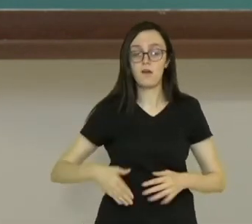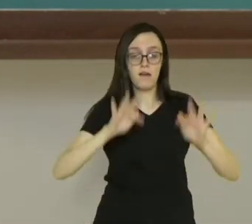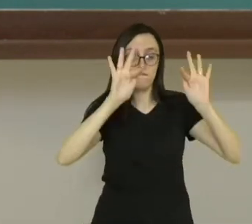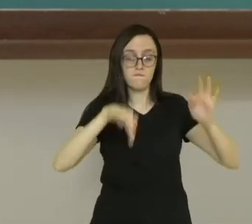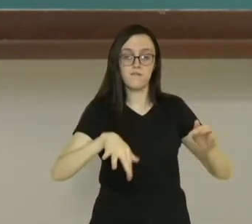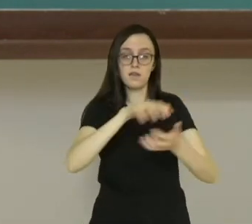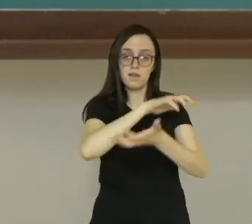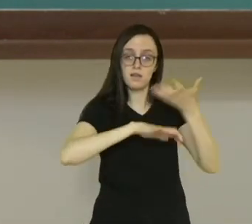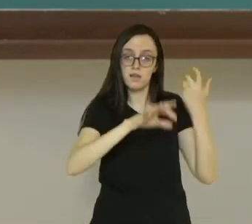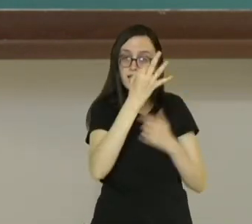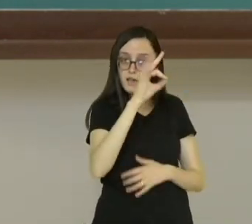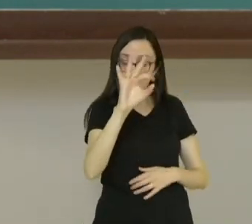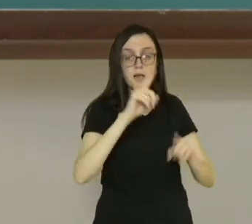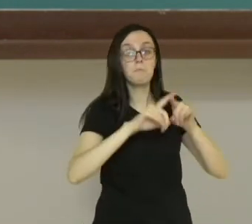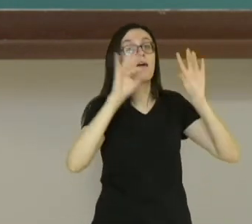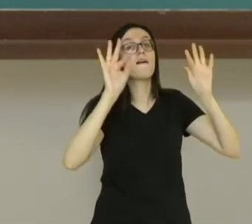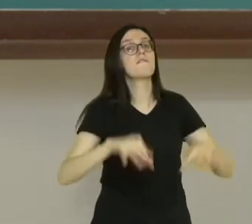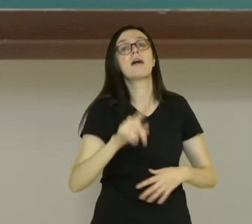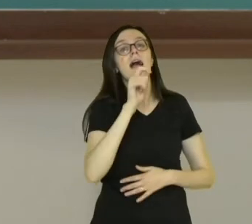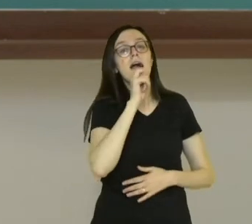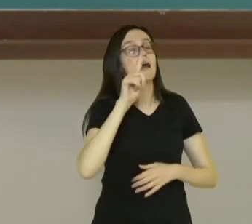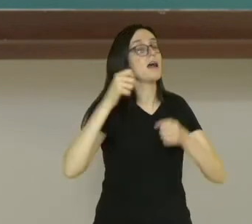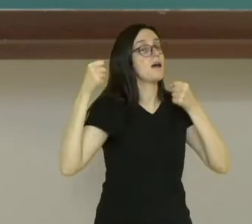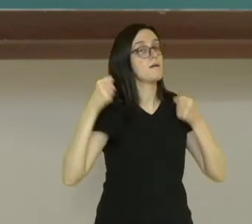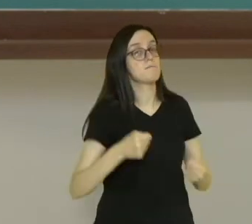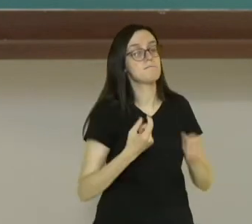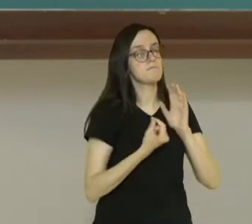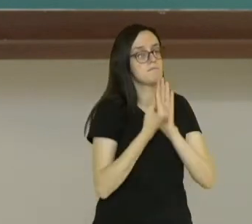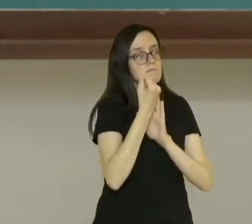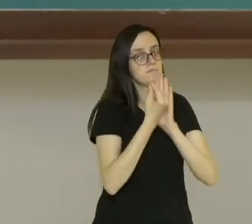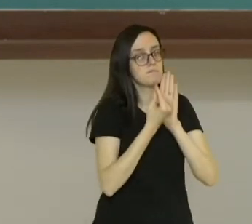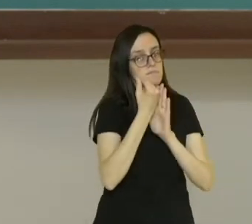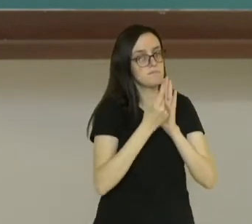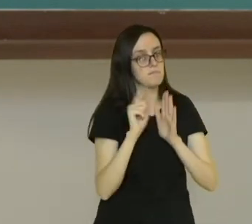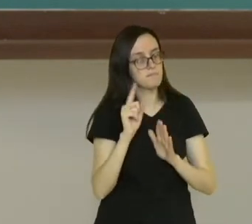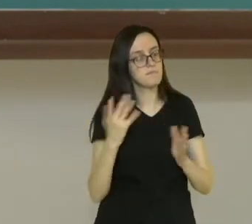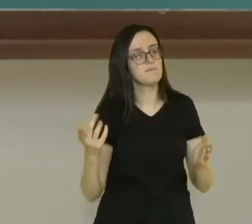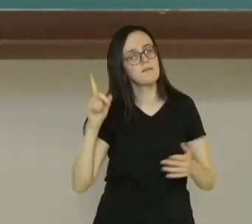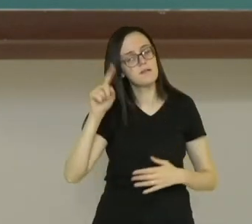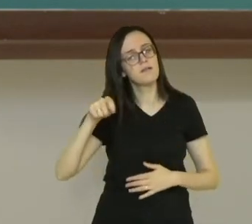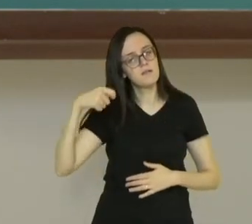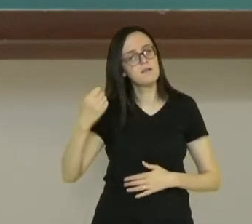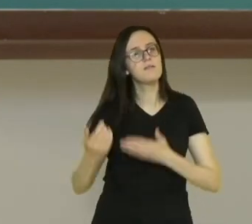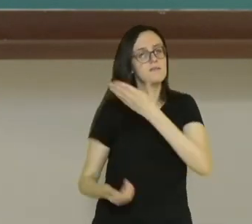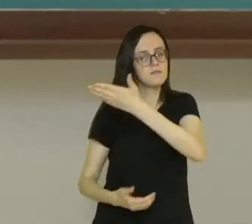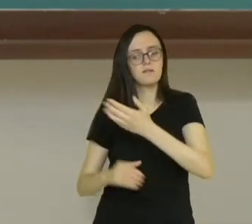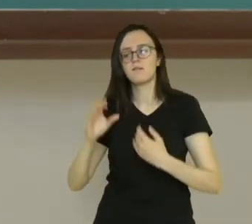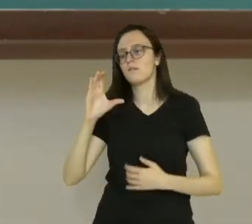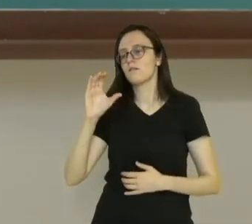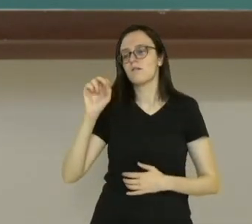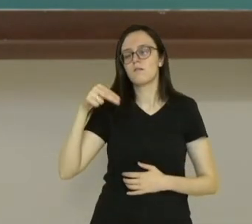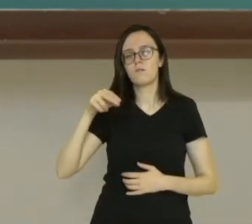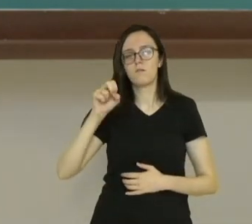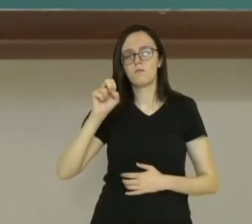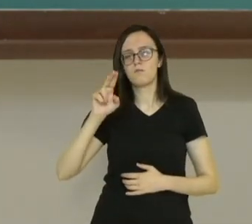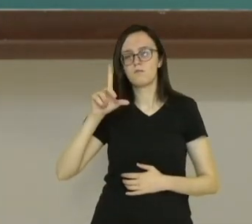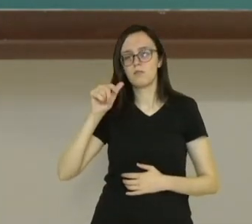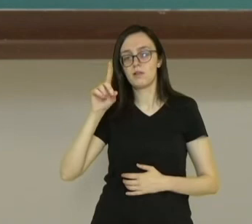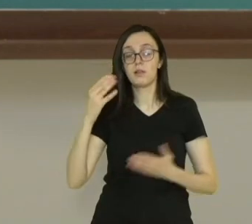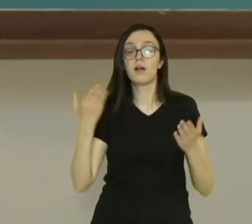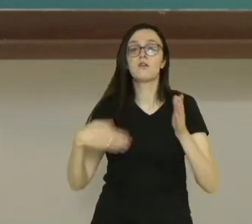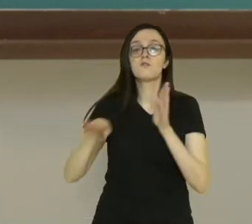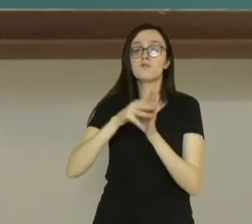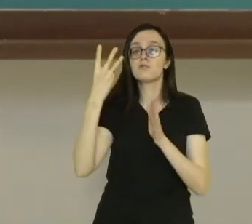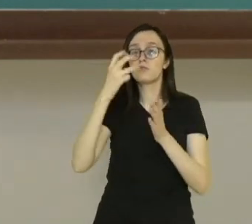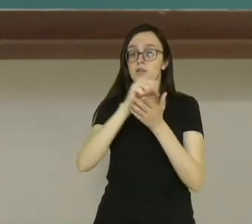da Revolução Francesa, mas não é o fim do poder dos burgueses, né? Que é chamado de o consulado. Chegamos aqui na